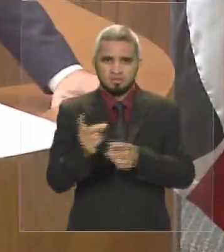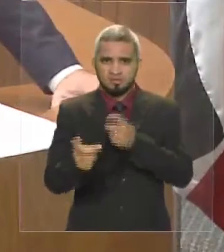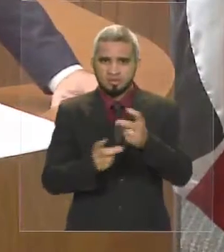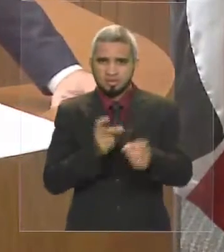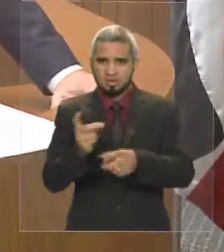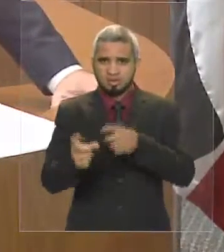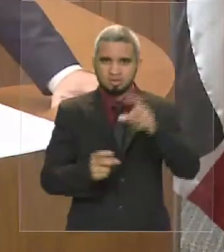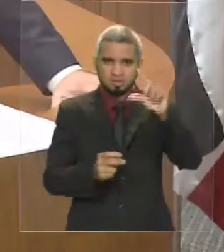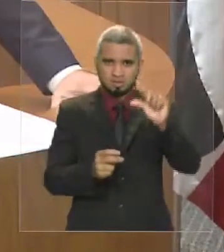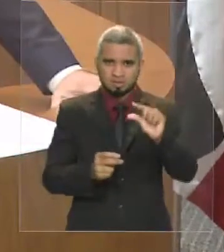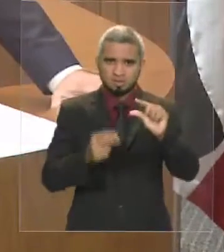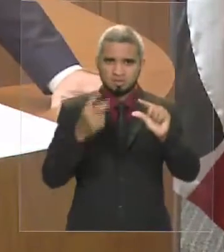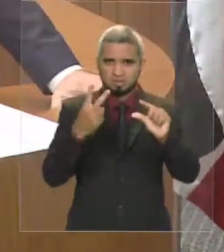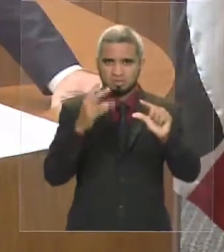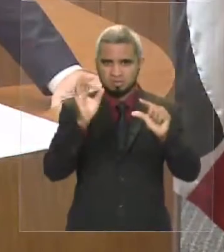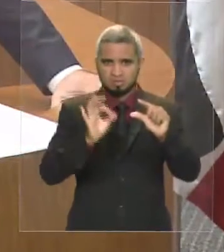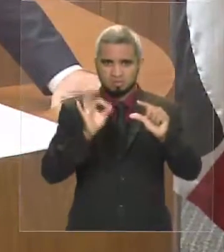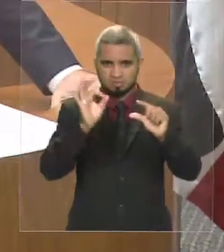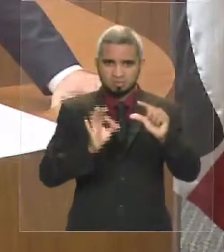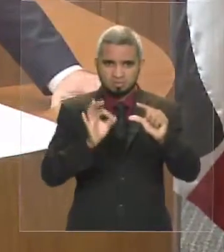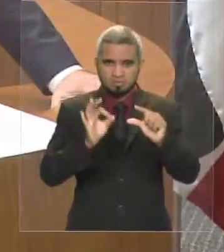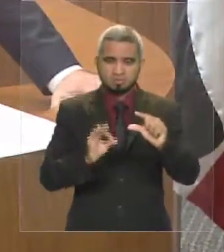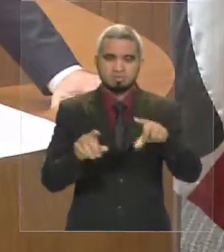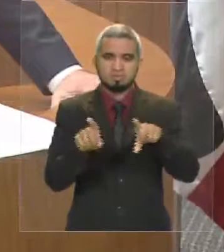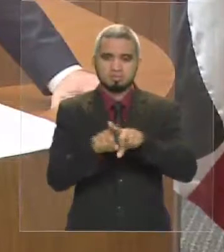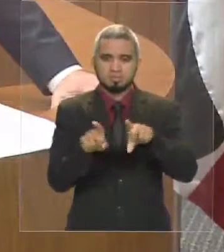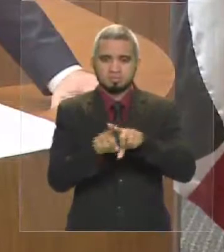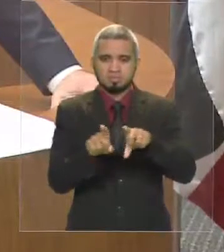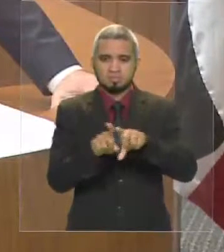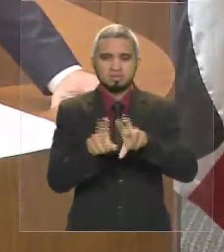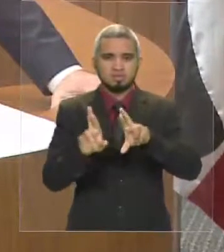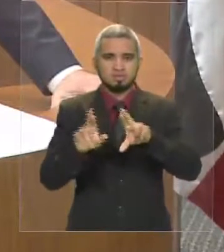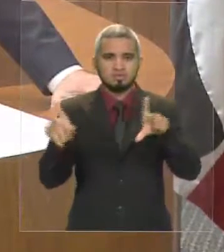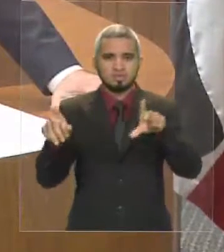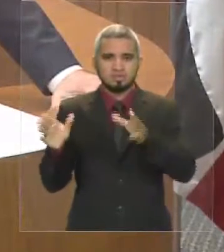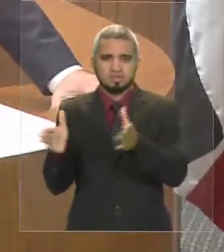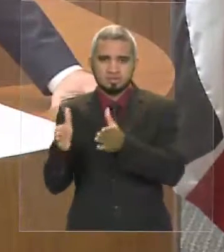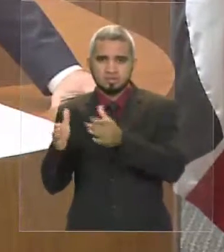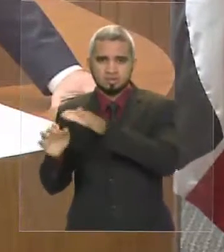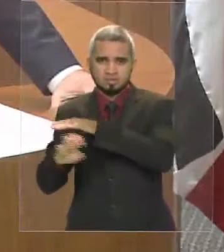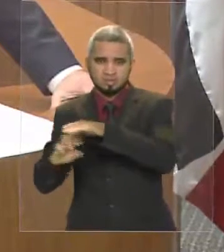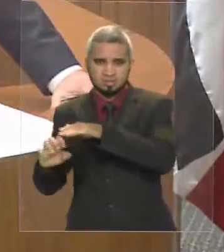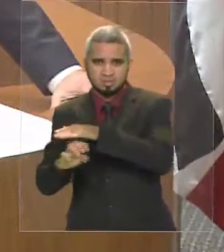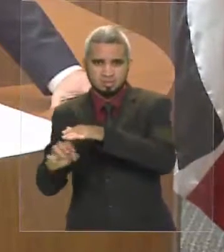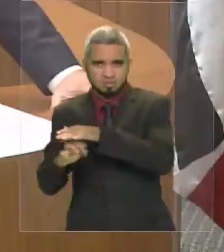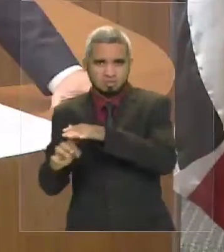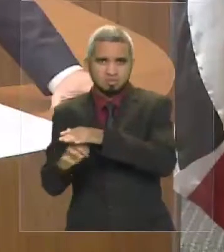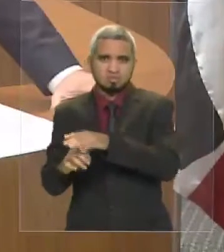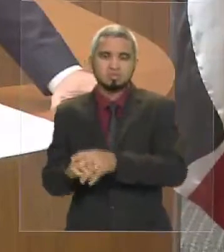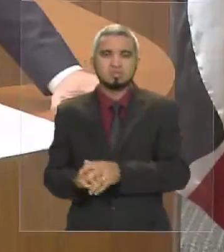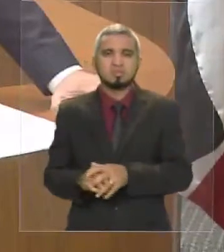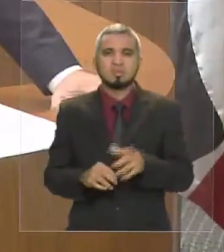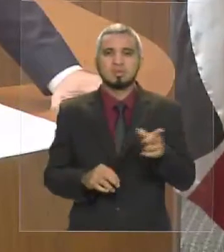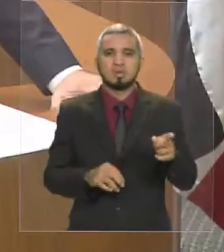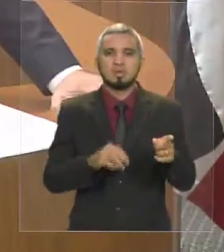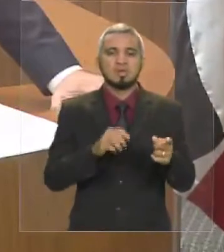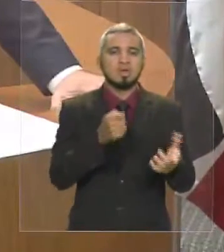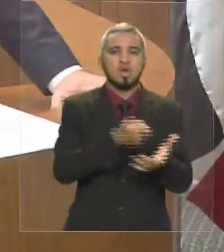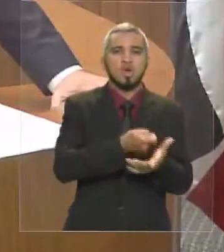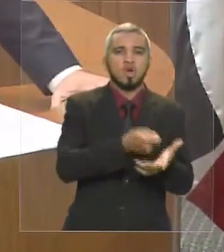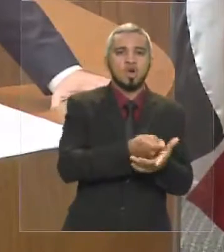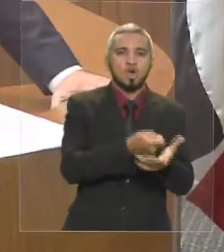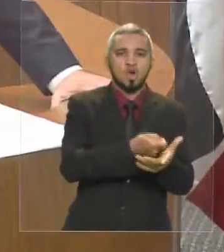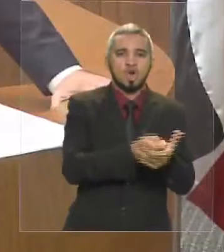reduzido para 2% e com um detalhe: diferente dos pequenos comerciantes atacadistas, sem ter a obrigação